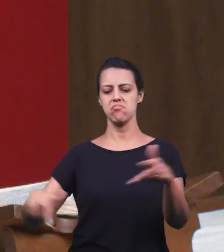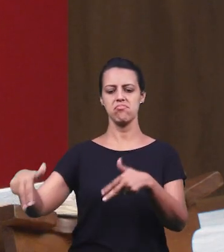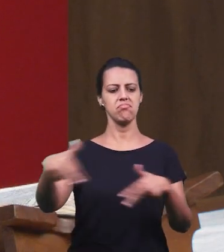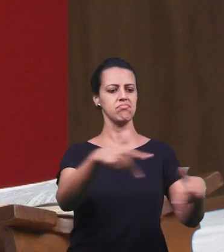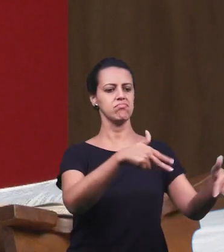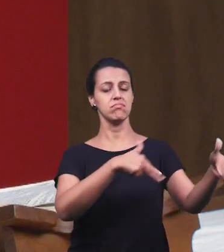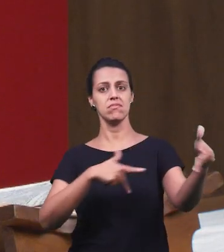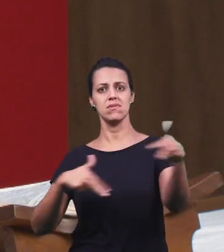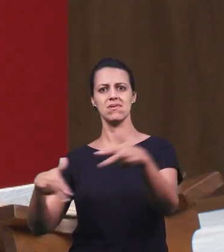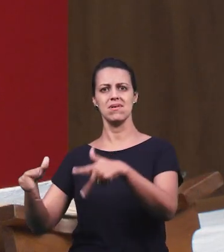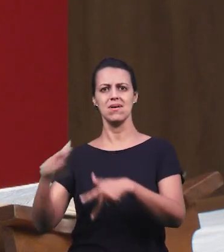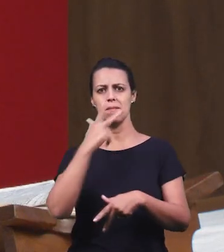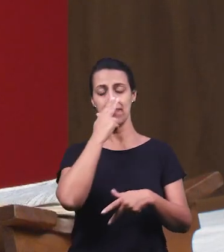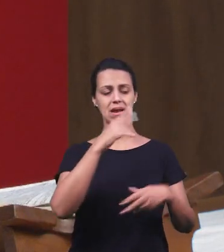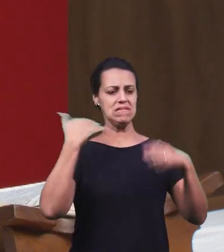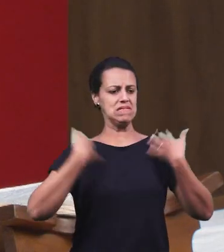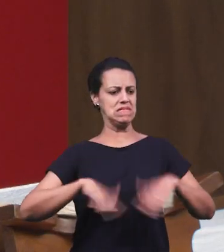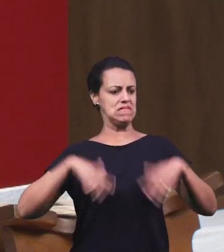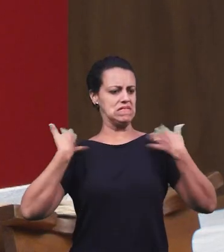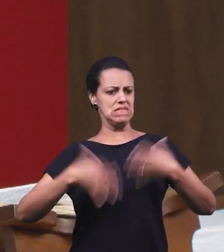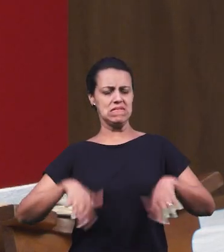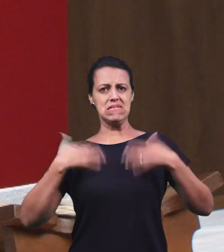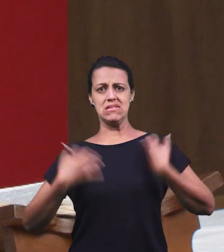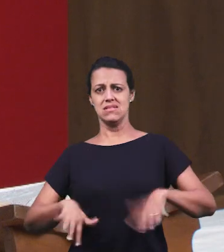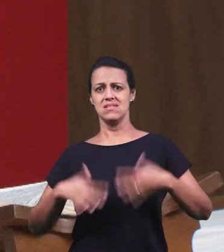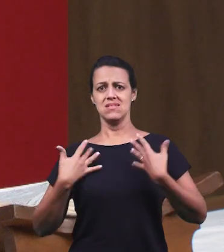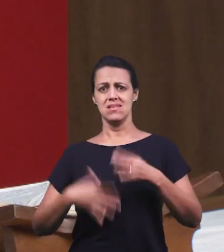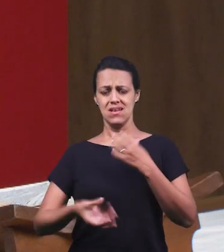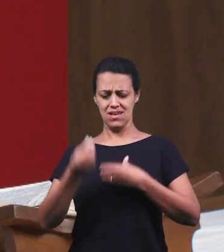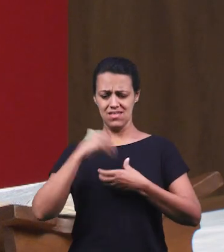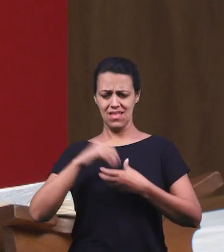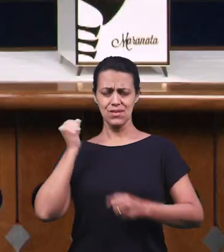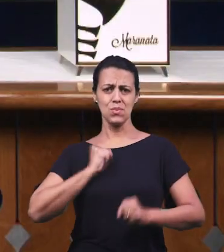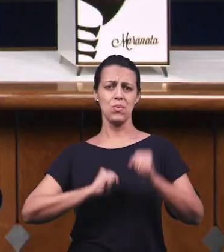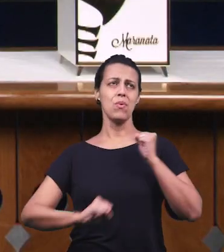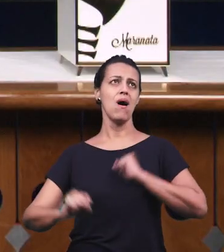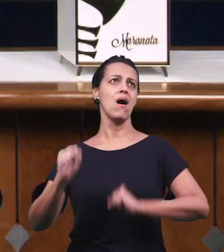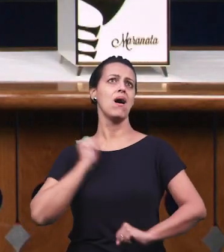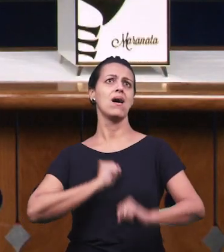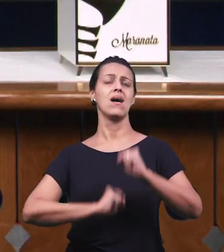estão desesperadas. Há uma ansiedade no coração.